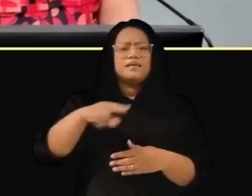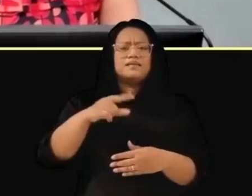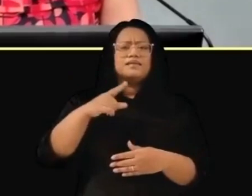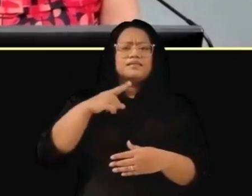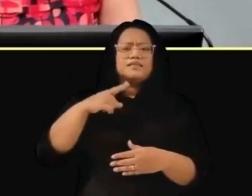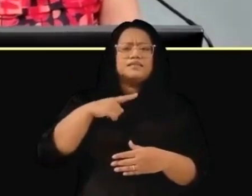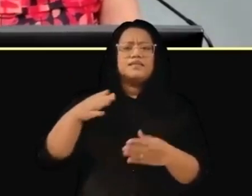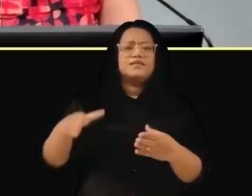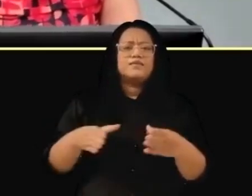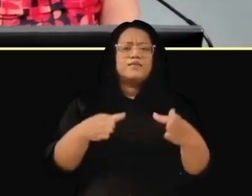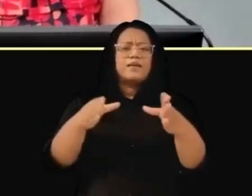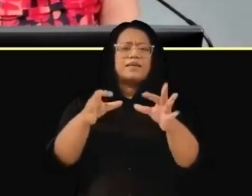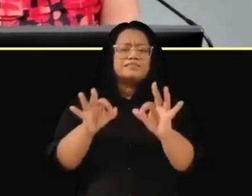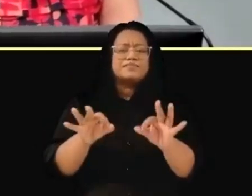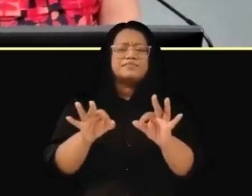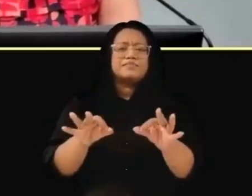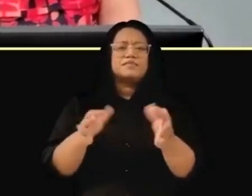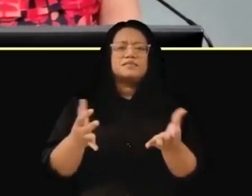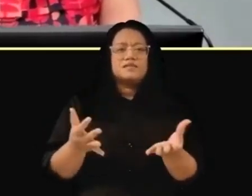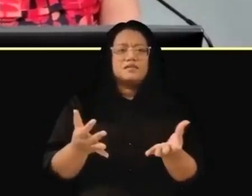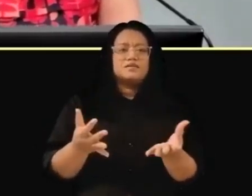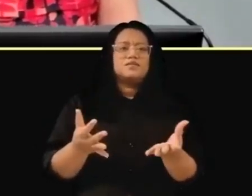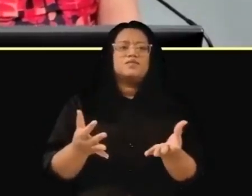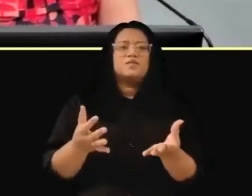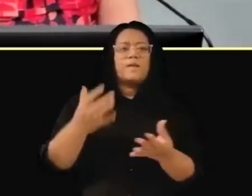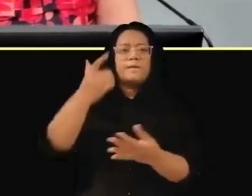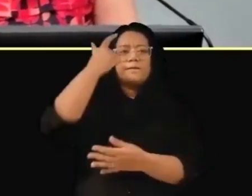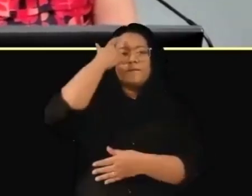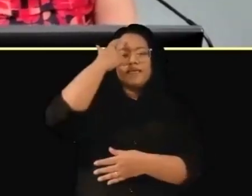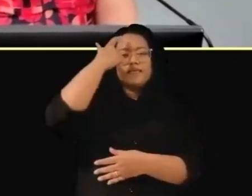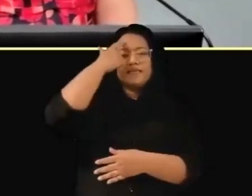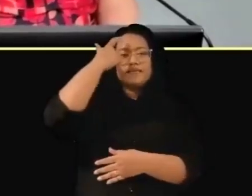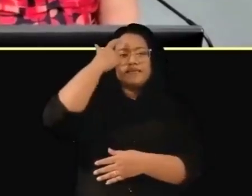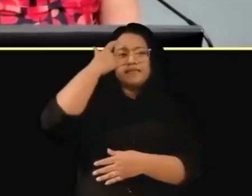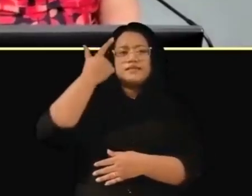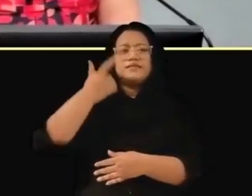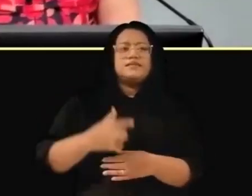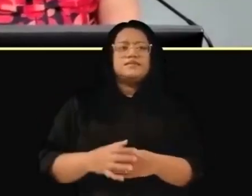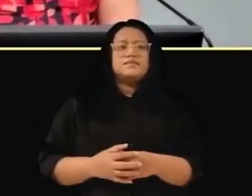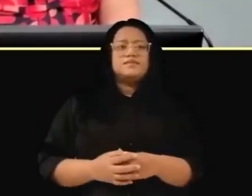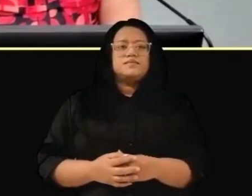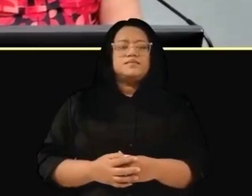caminho certo, né? Pensando